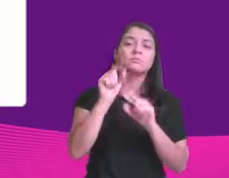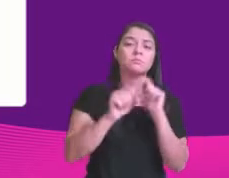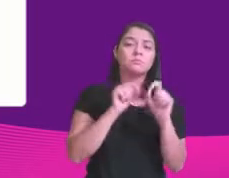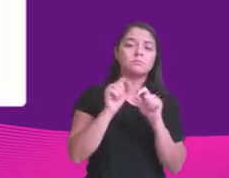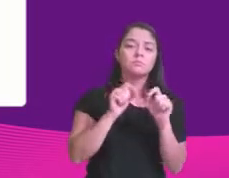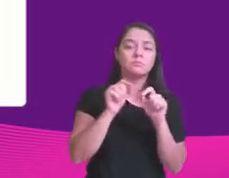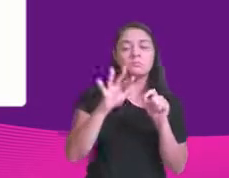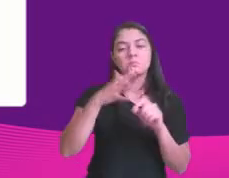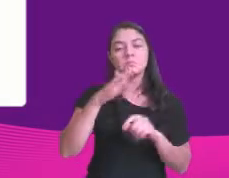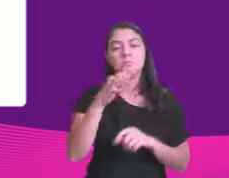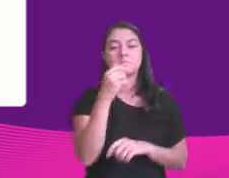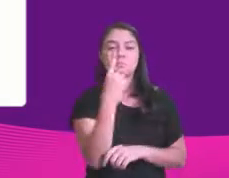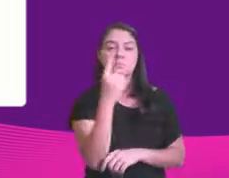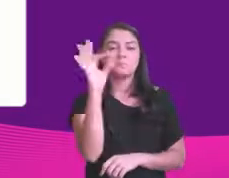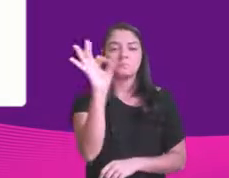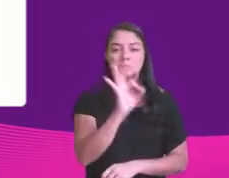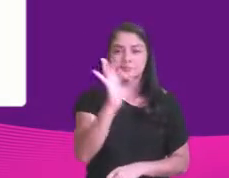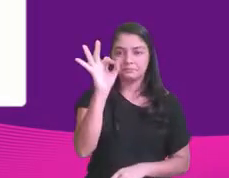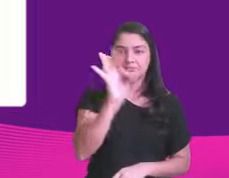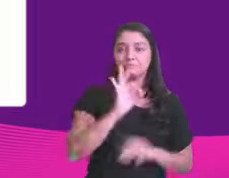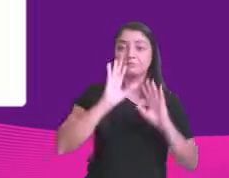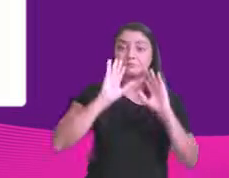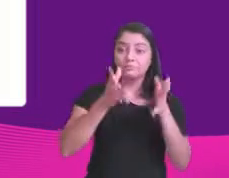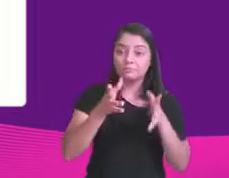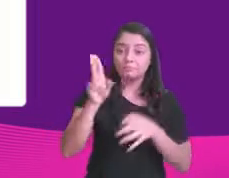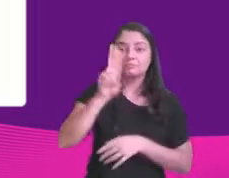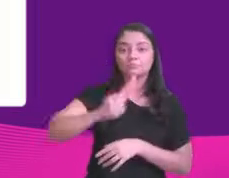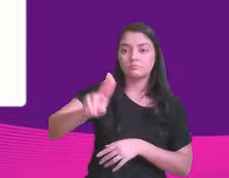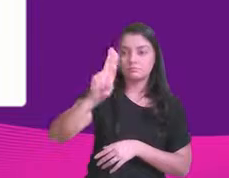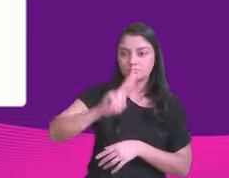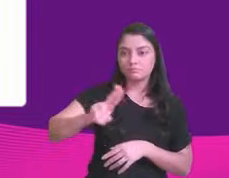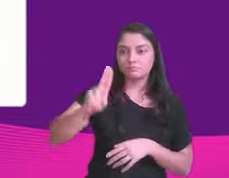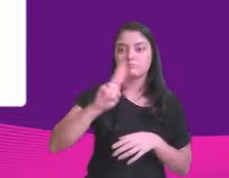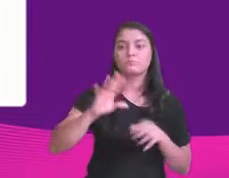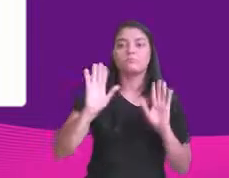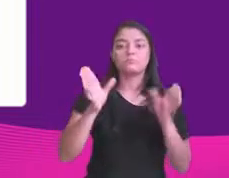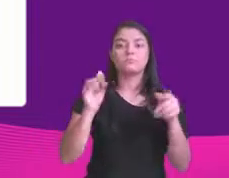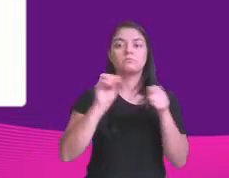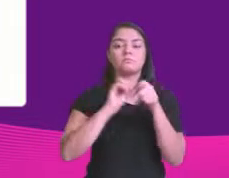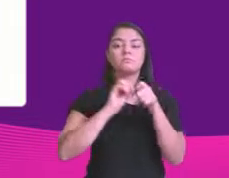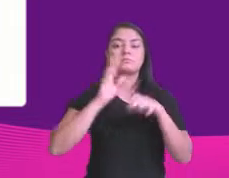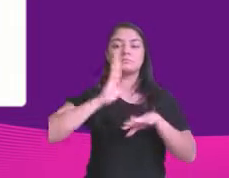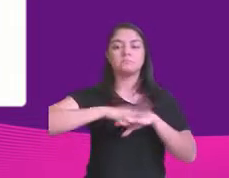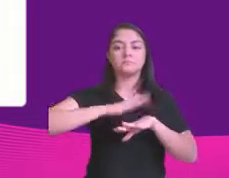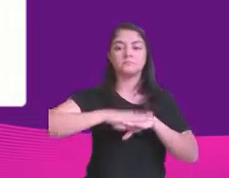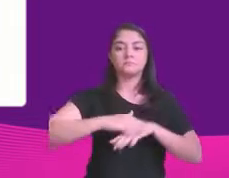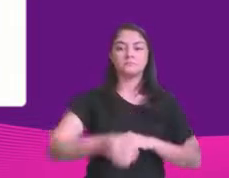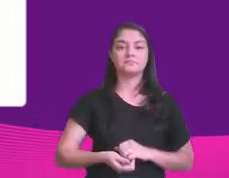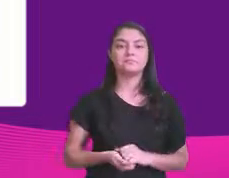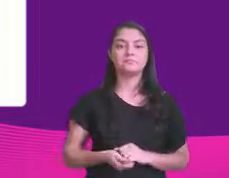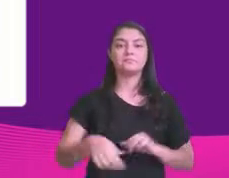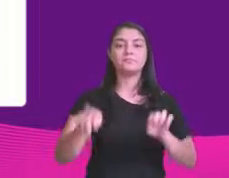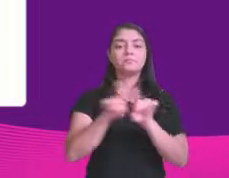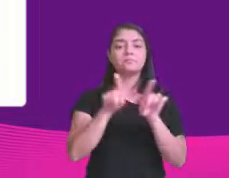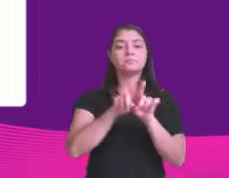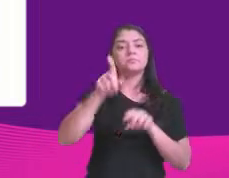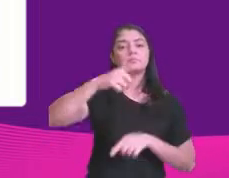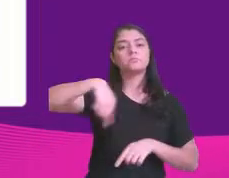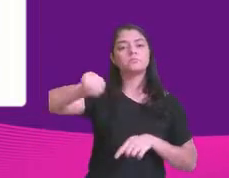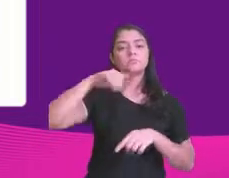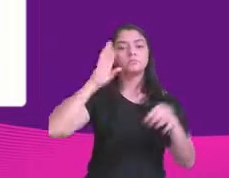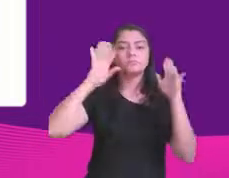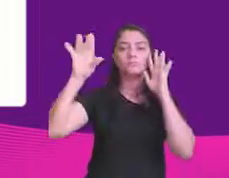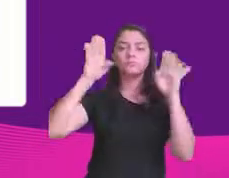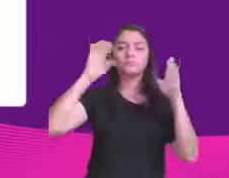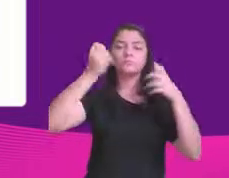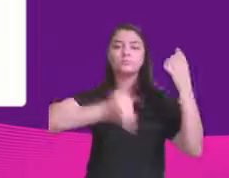relação às apendicectomias realizadas de uma forma inflamatória, rotineira. O que a gente pensa e a gente fala, que às